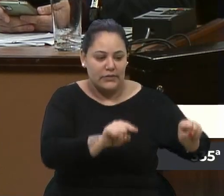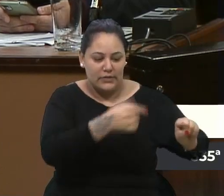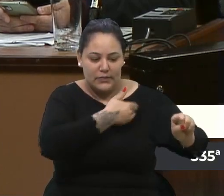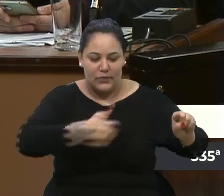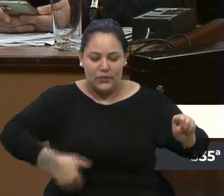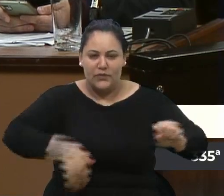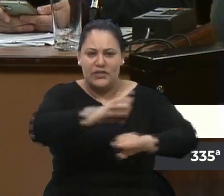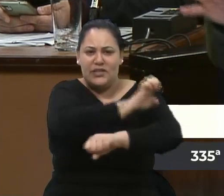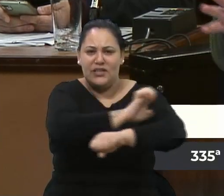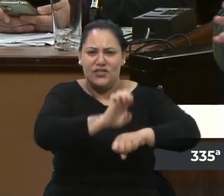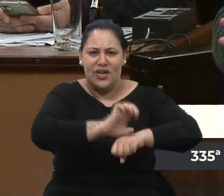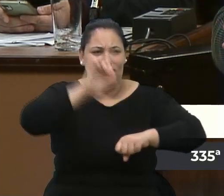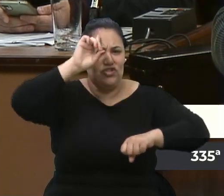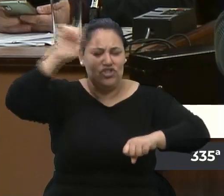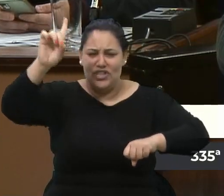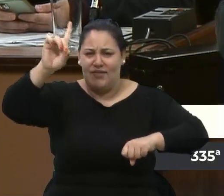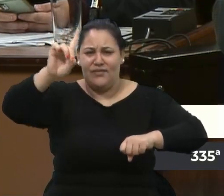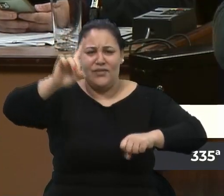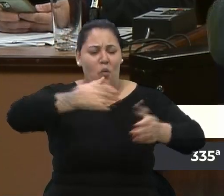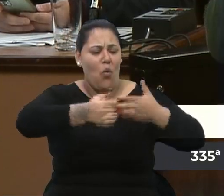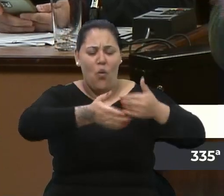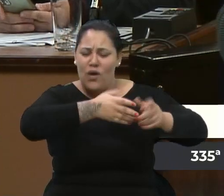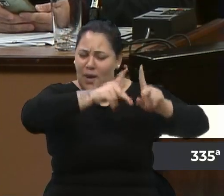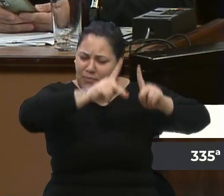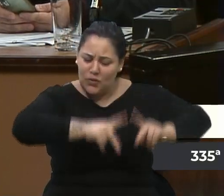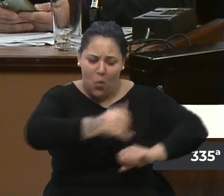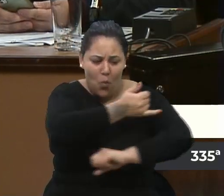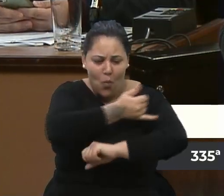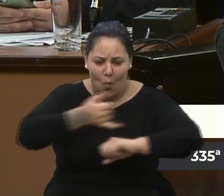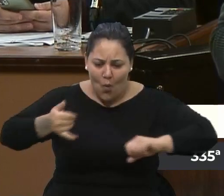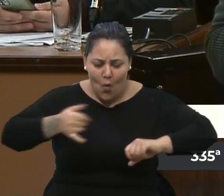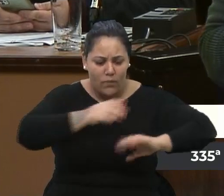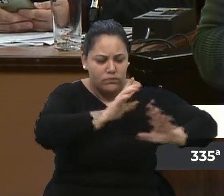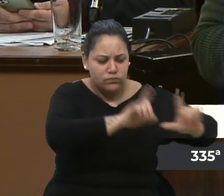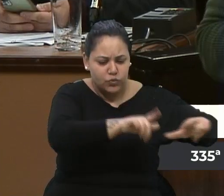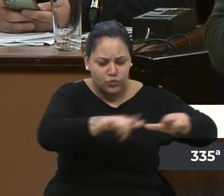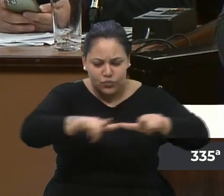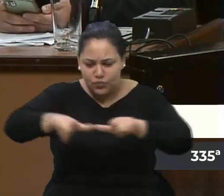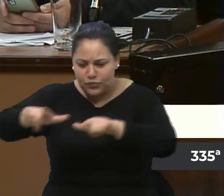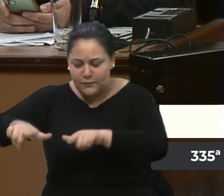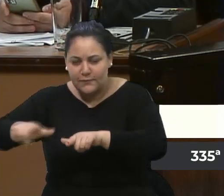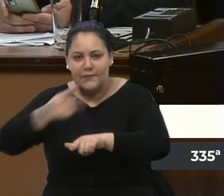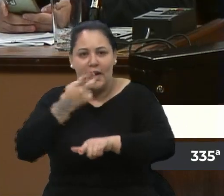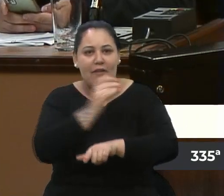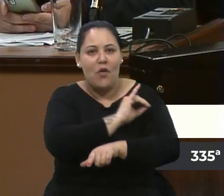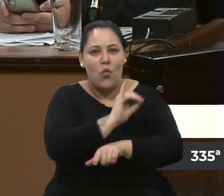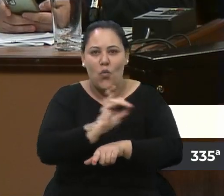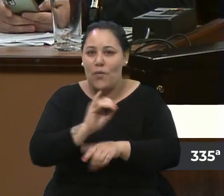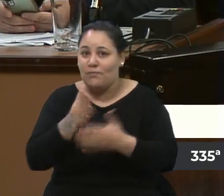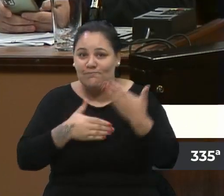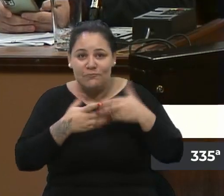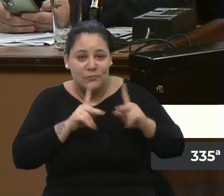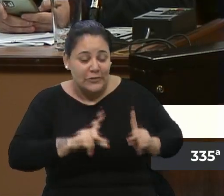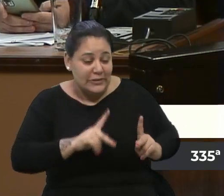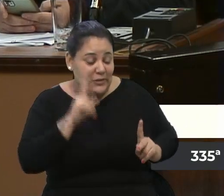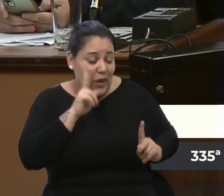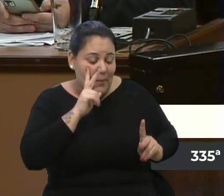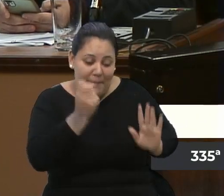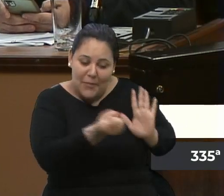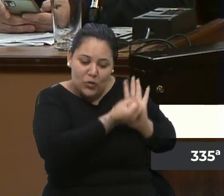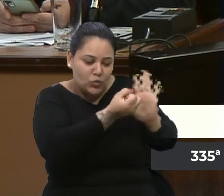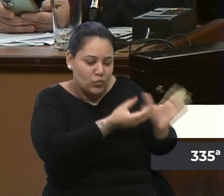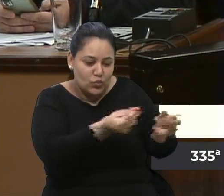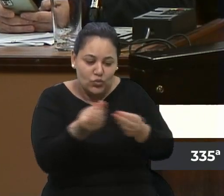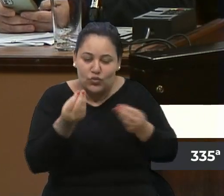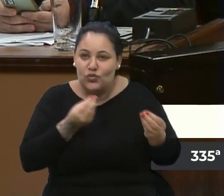diretor, secretário, todo mundo. Ele passava de setor em setor. Então, isso me marcou muito, vindo de uma